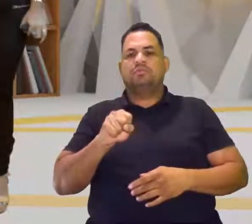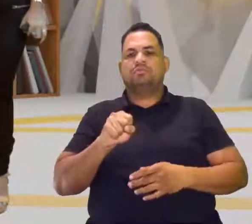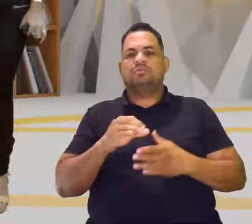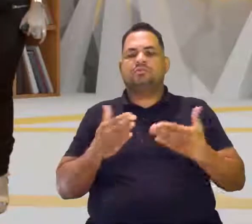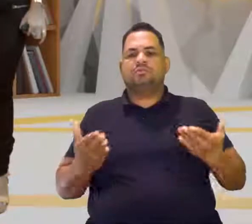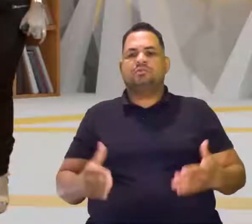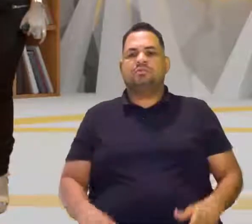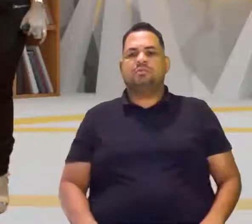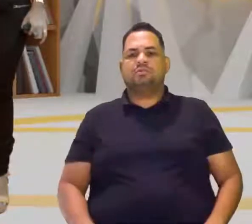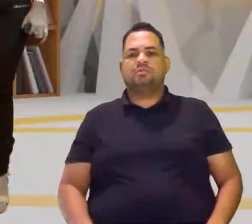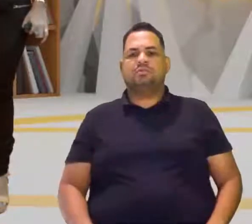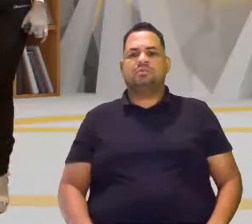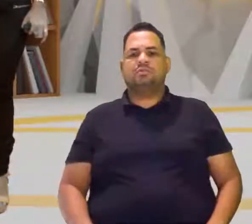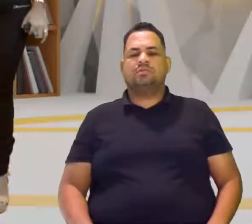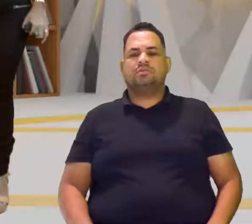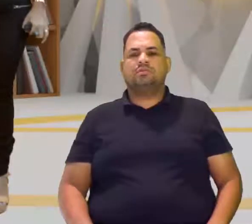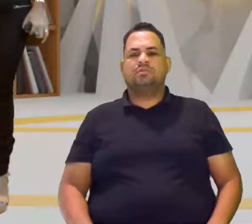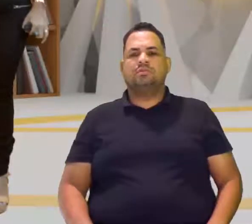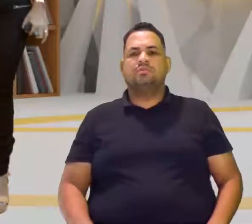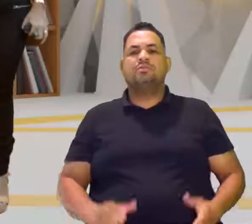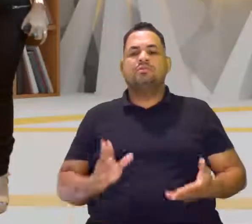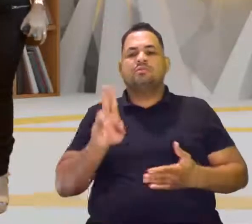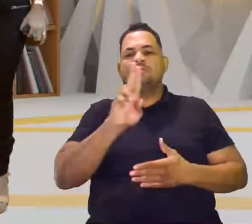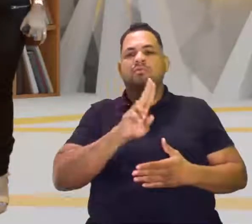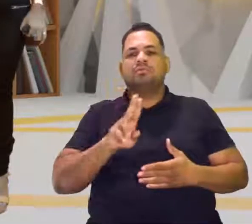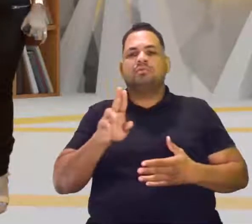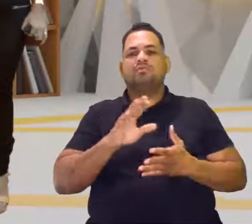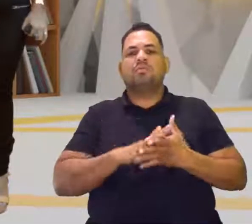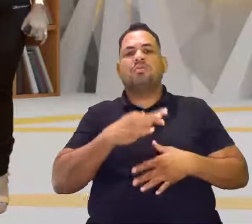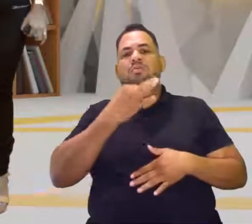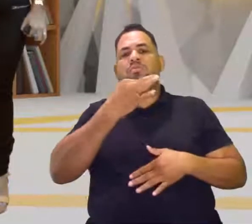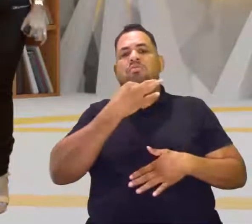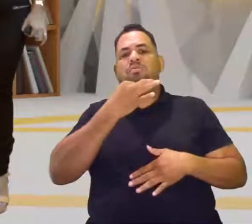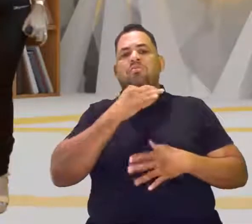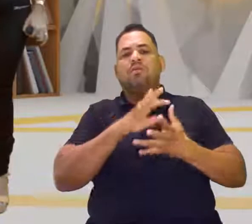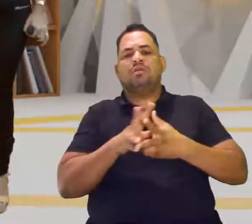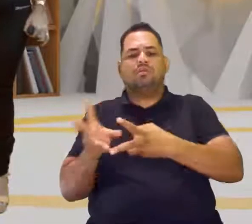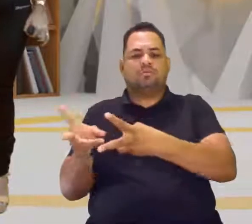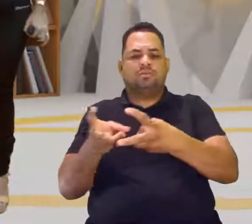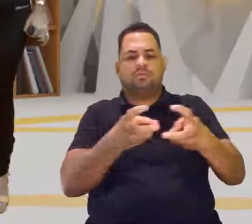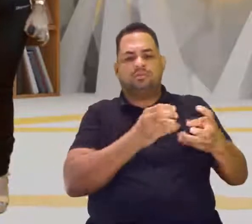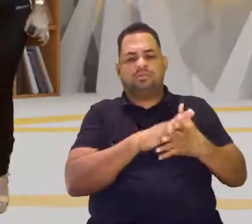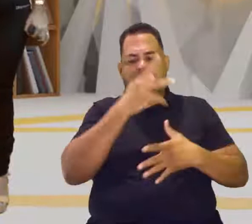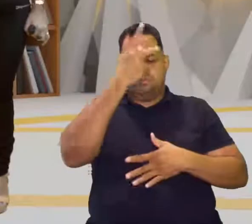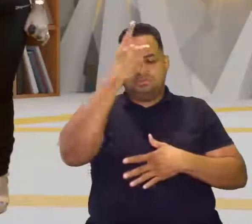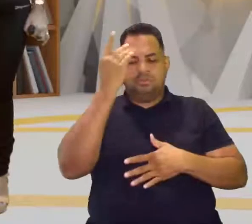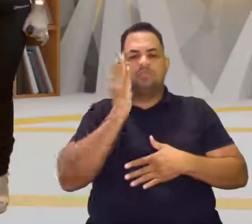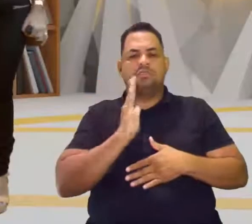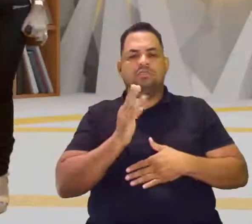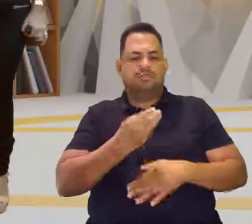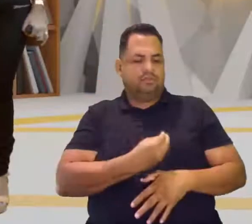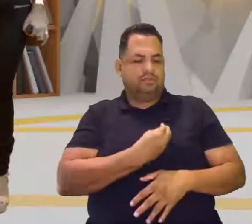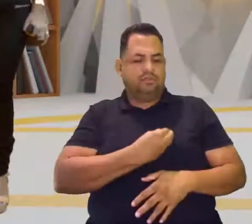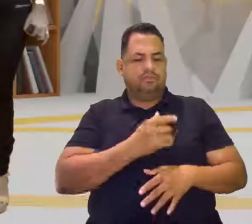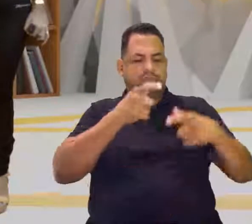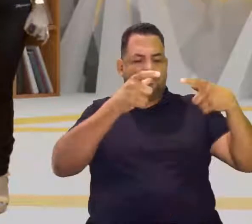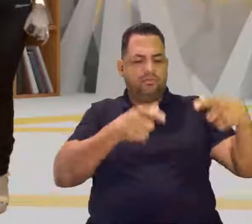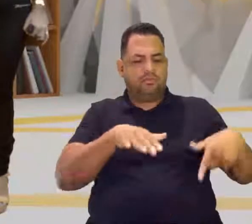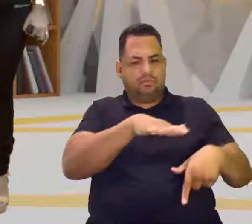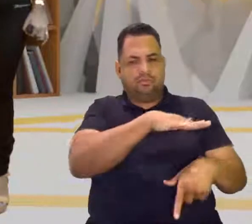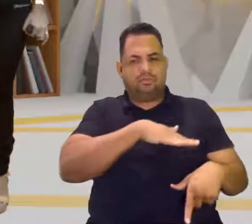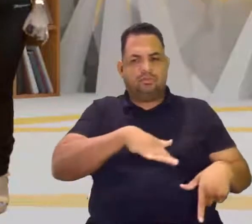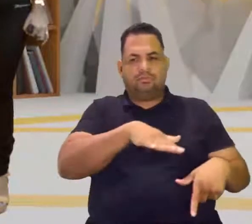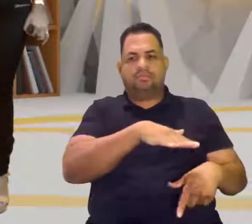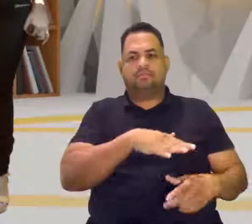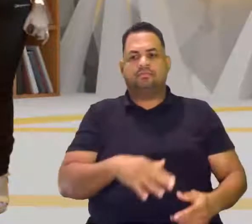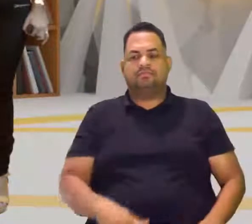características físicas né Elas eram usadas como argumento para explorar as pessoas que já estavam ali no seu